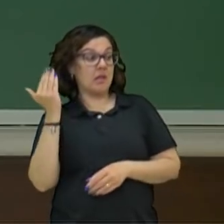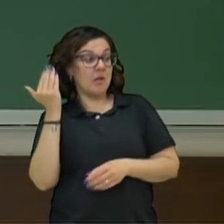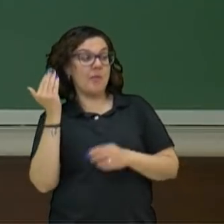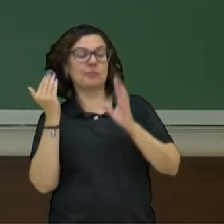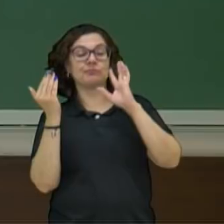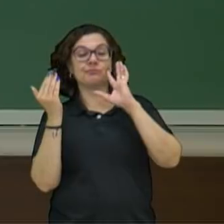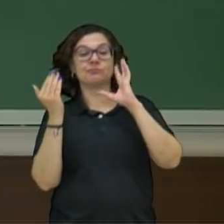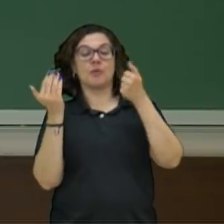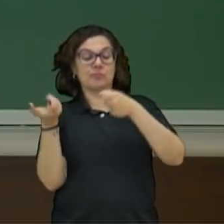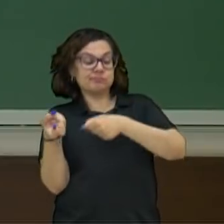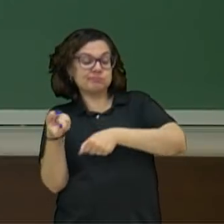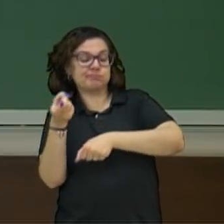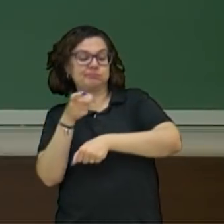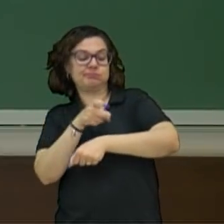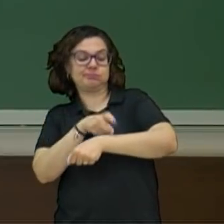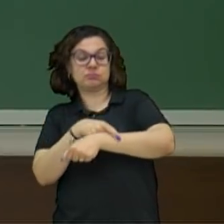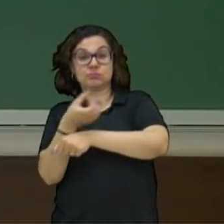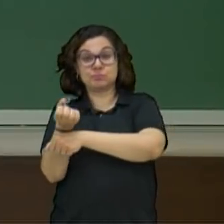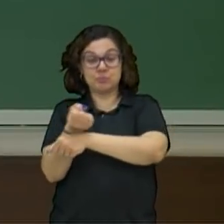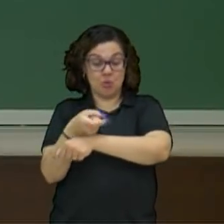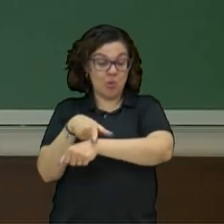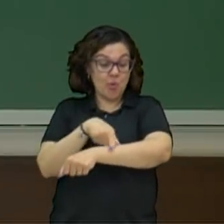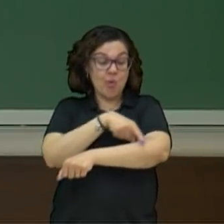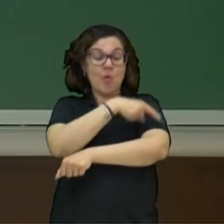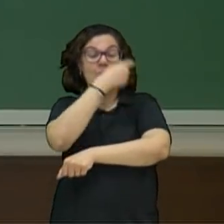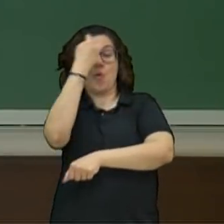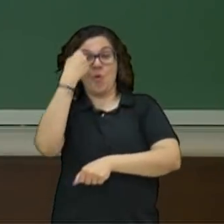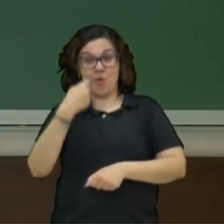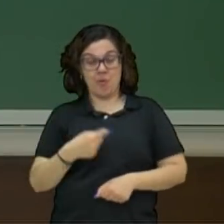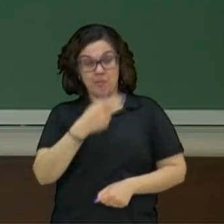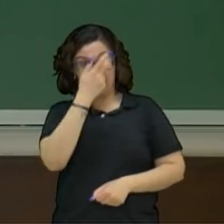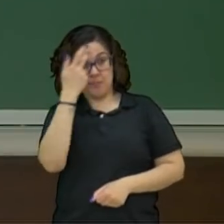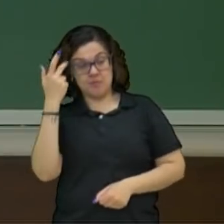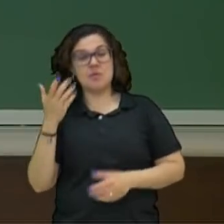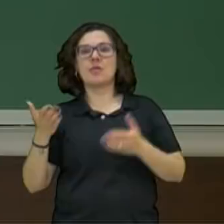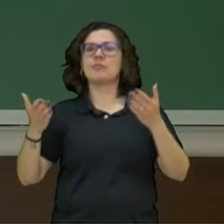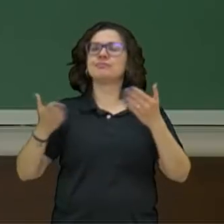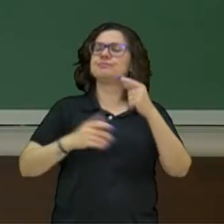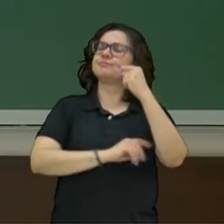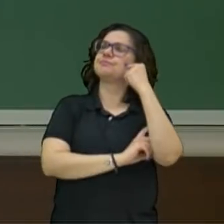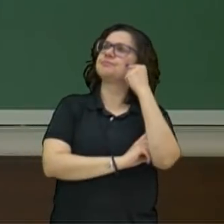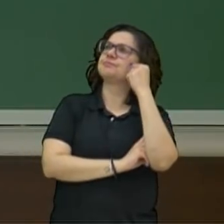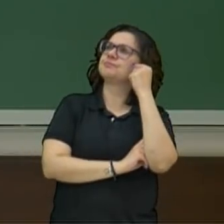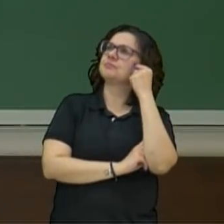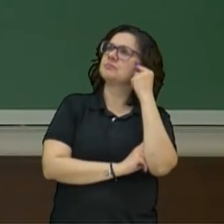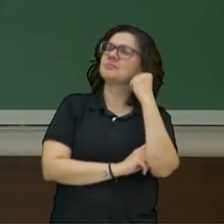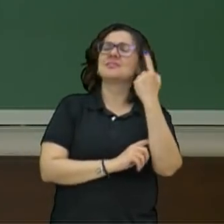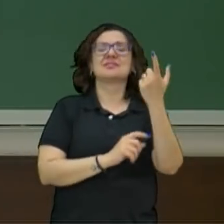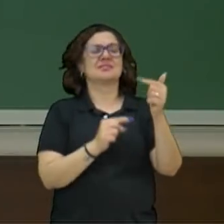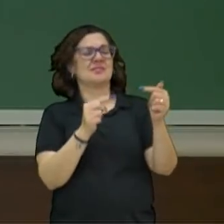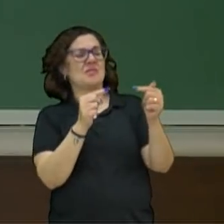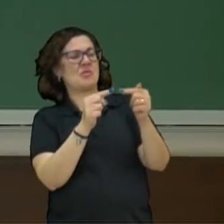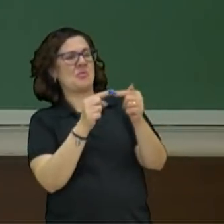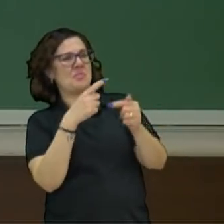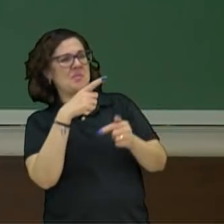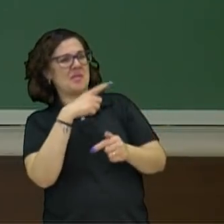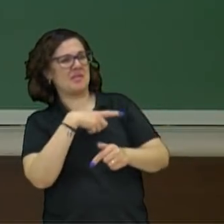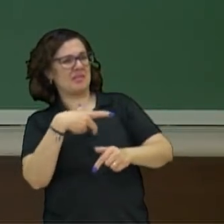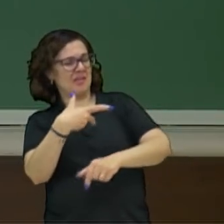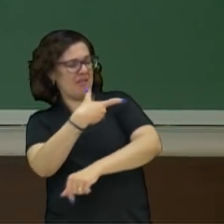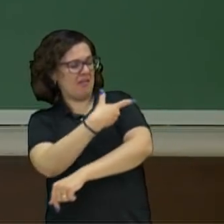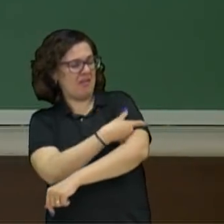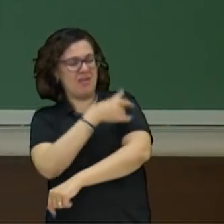deles inocularem, injetarem esse veneno numa pessoa. Agora, vamos imaginar o seguinte, faz sentido existir uma